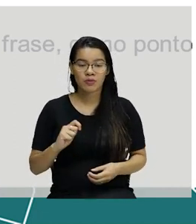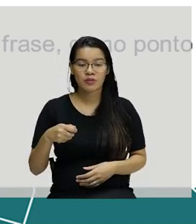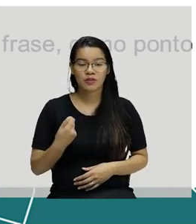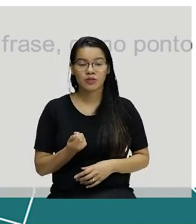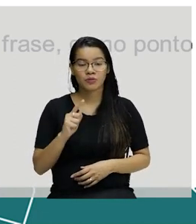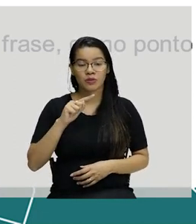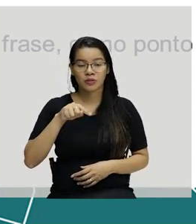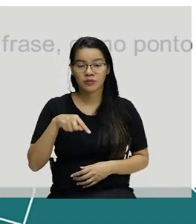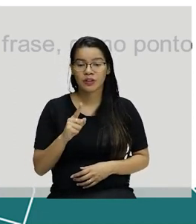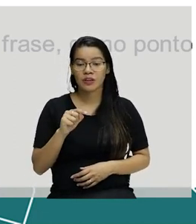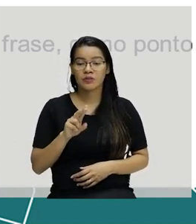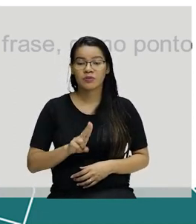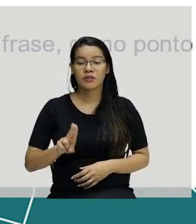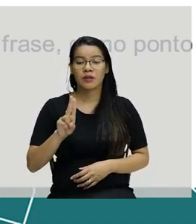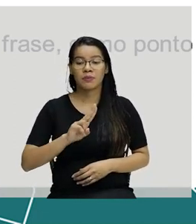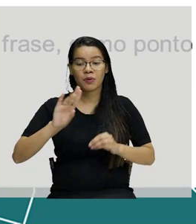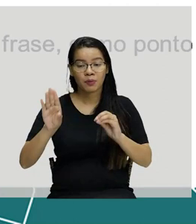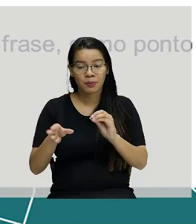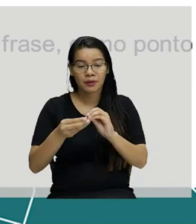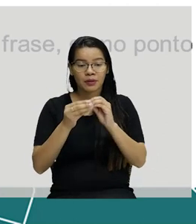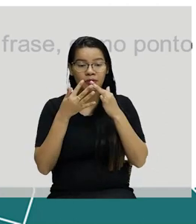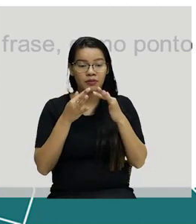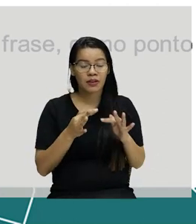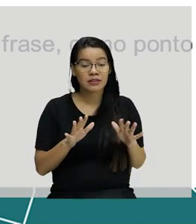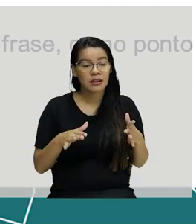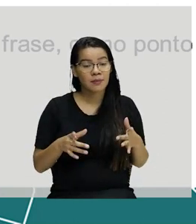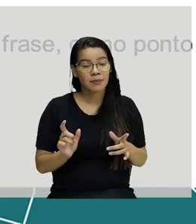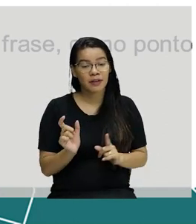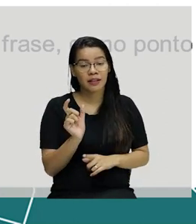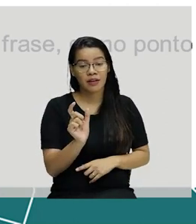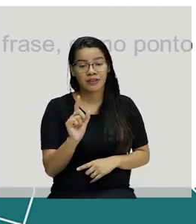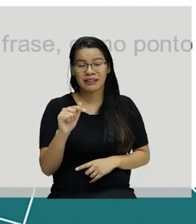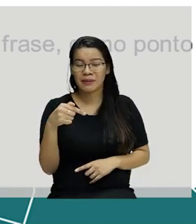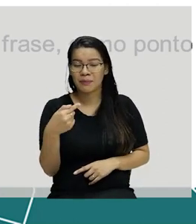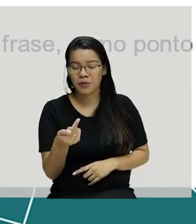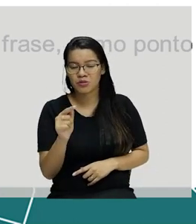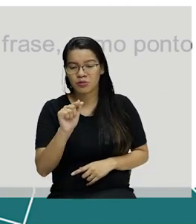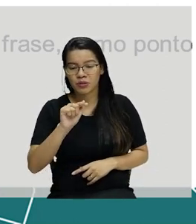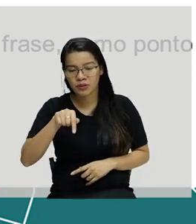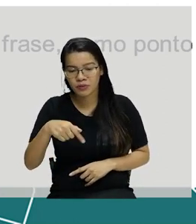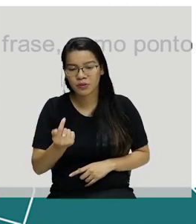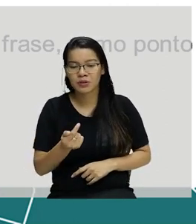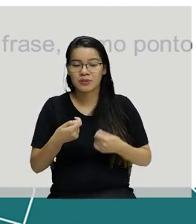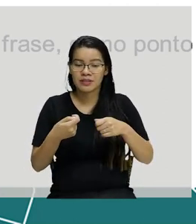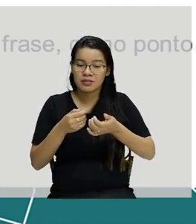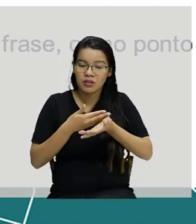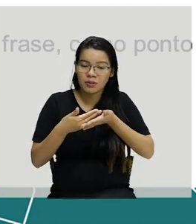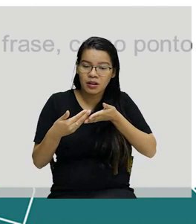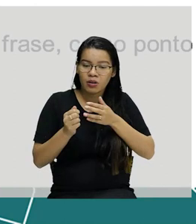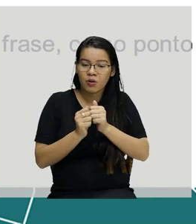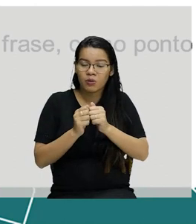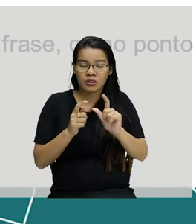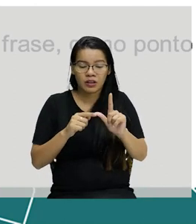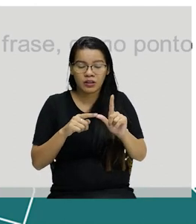uma oração a palavra que vem logo após deve começar com letra minúscula isso porque não foi inici uma nova